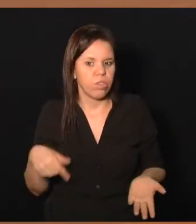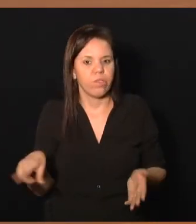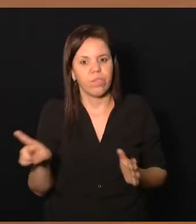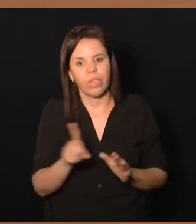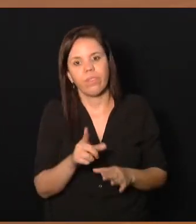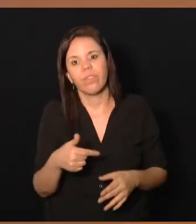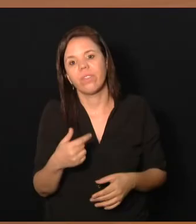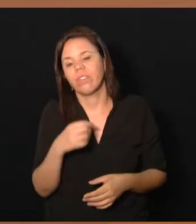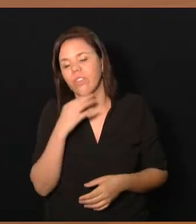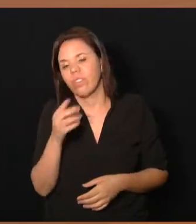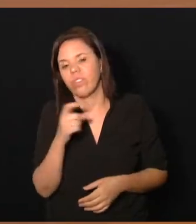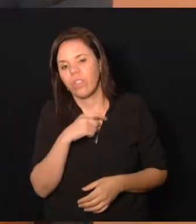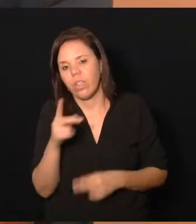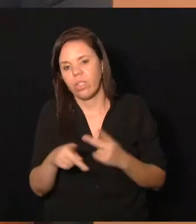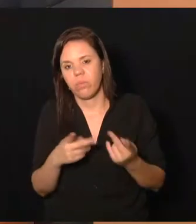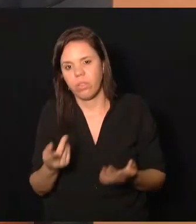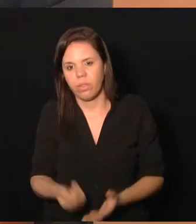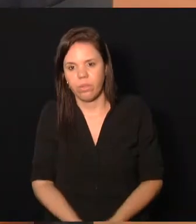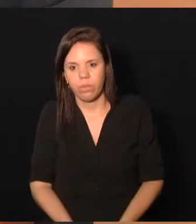povo.